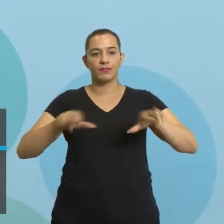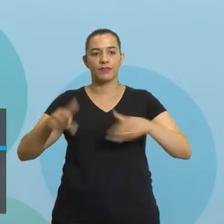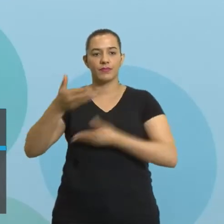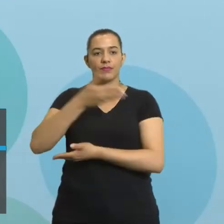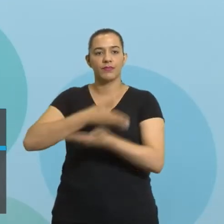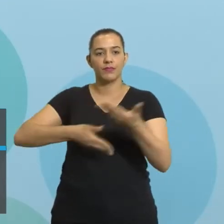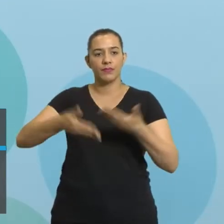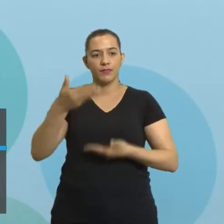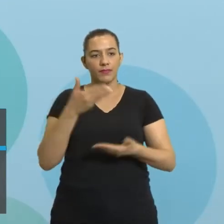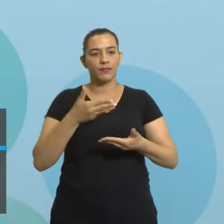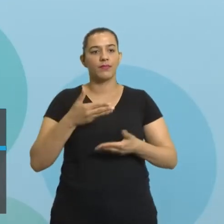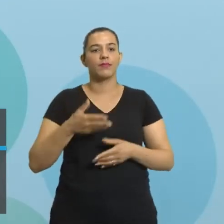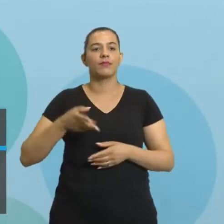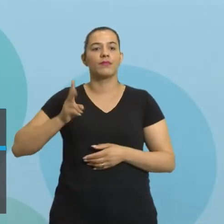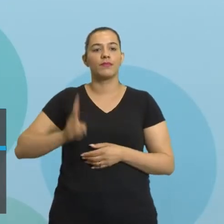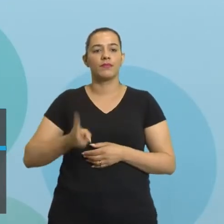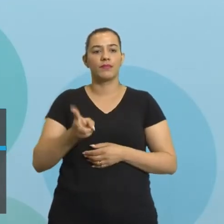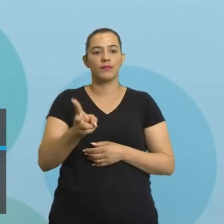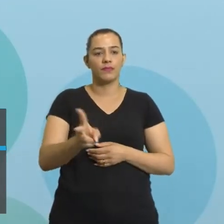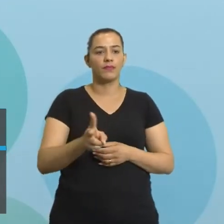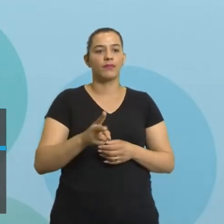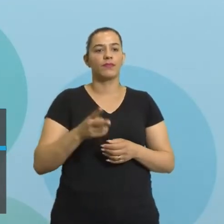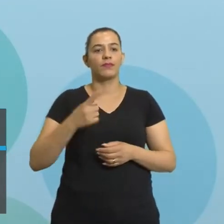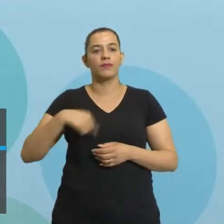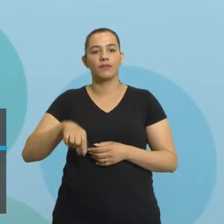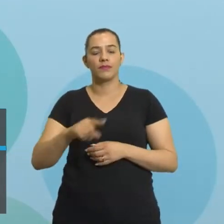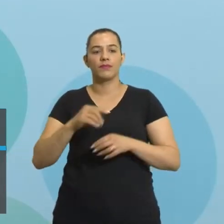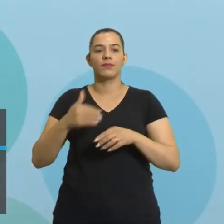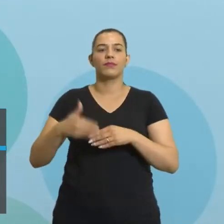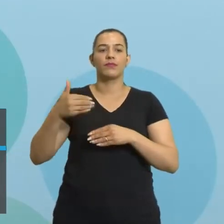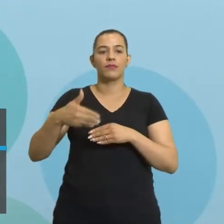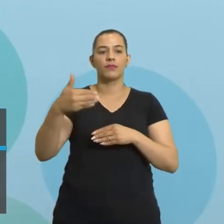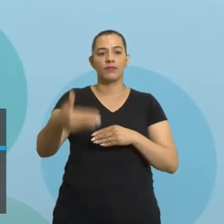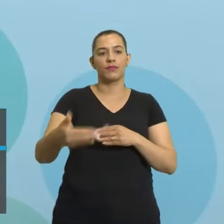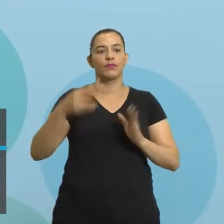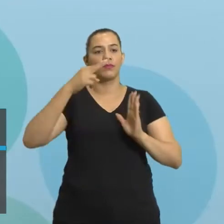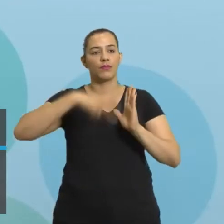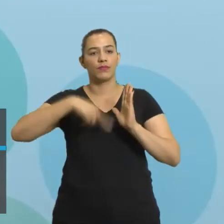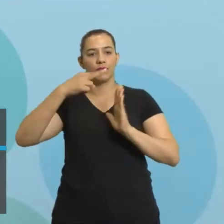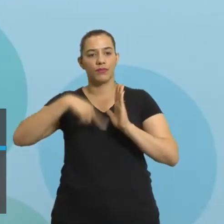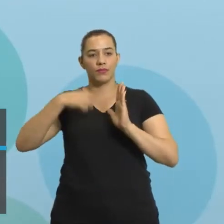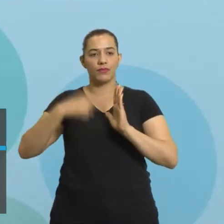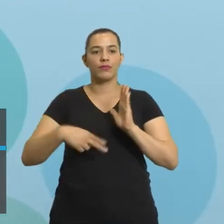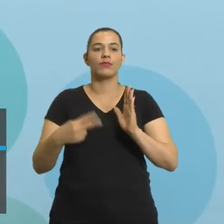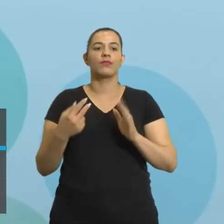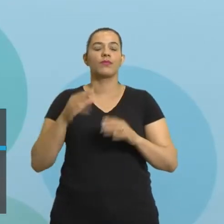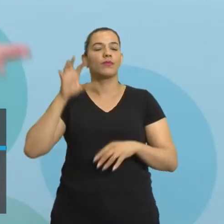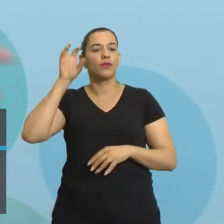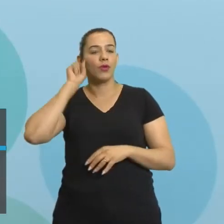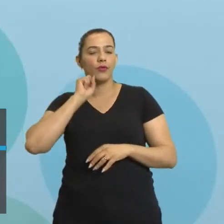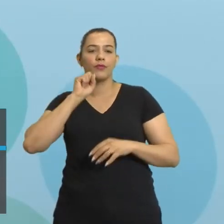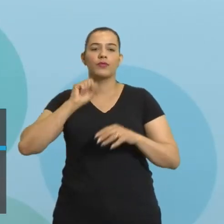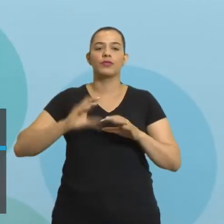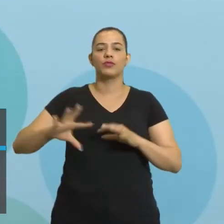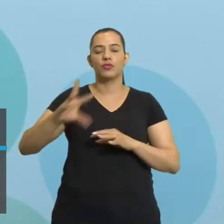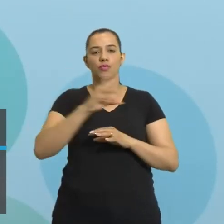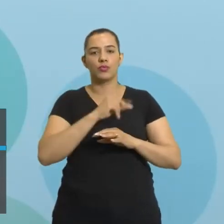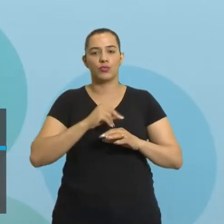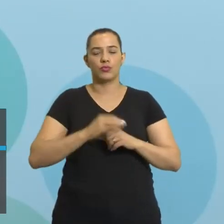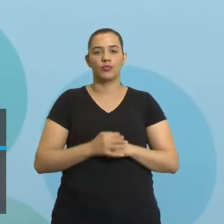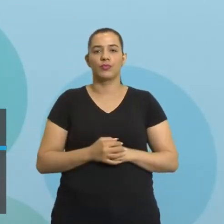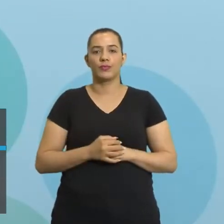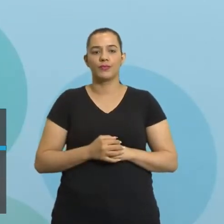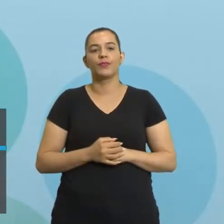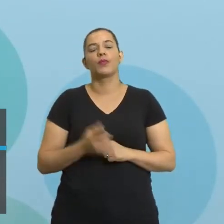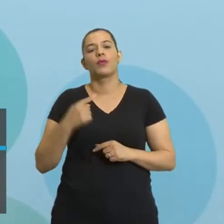interação ativa, né, e interativa do leitor, enfim, do ouvinte, do espectador,